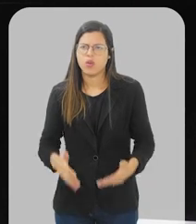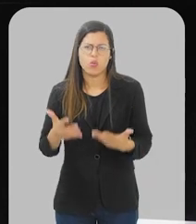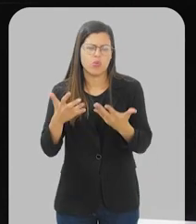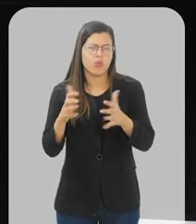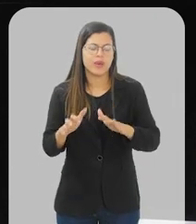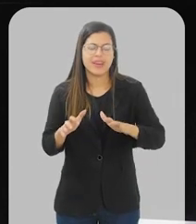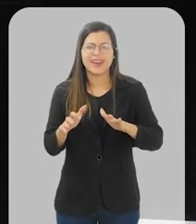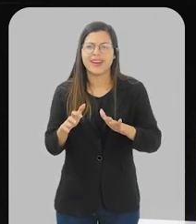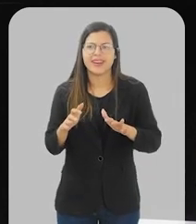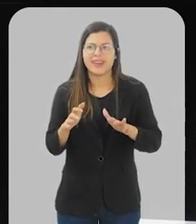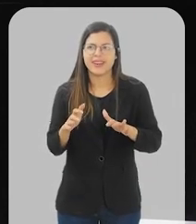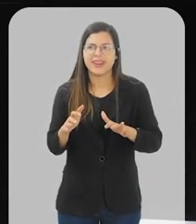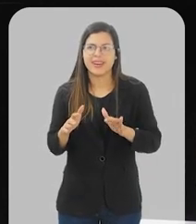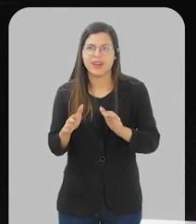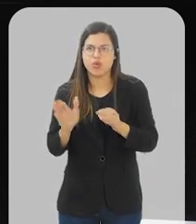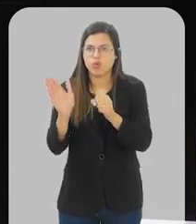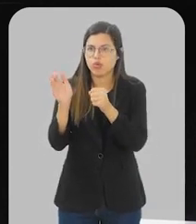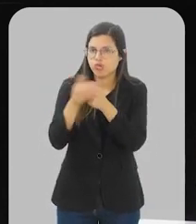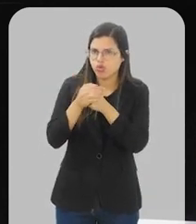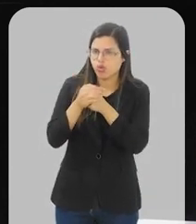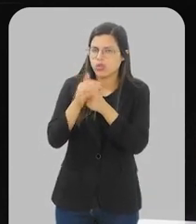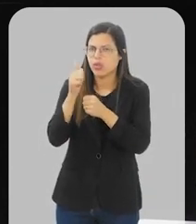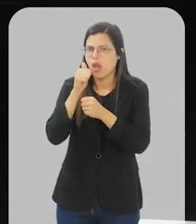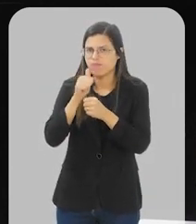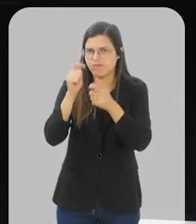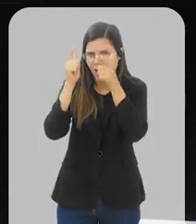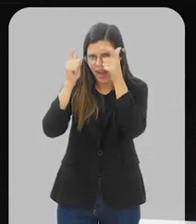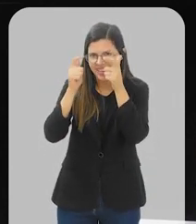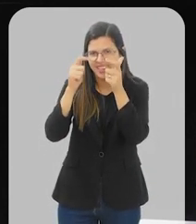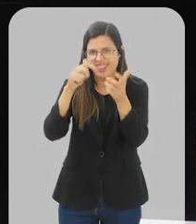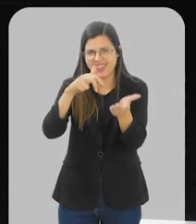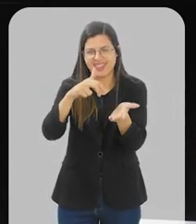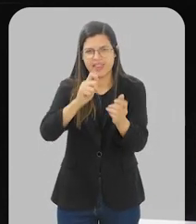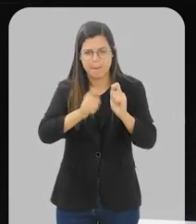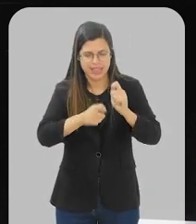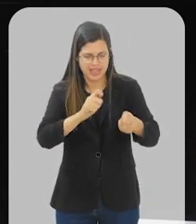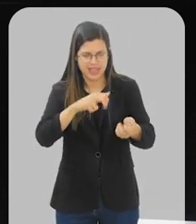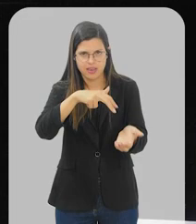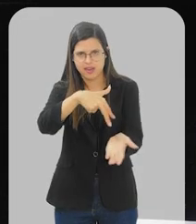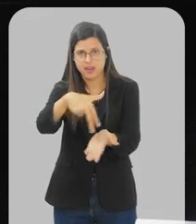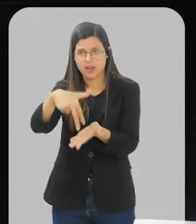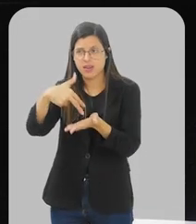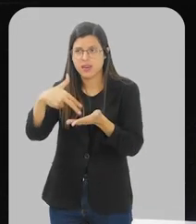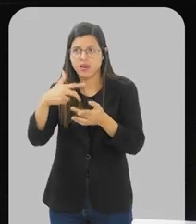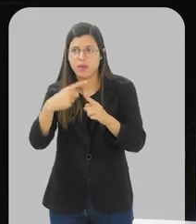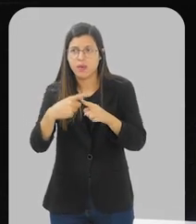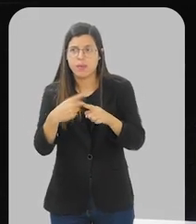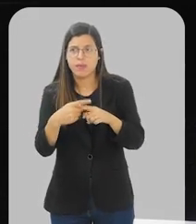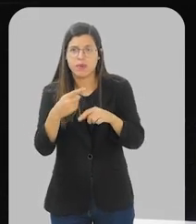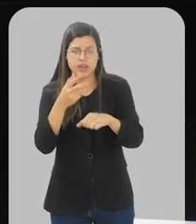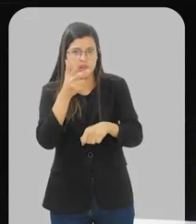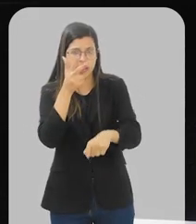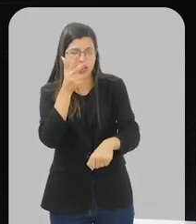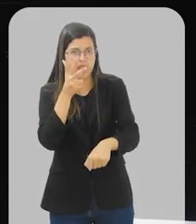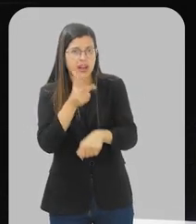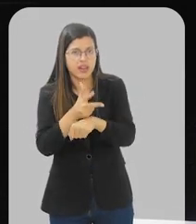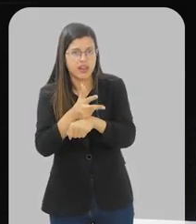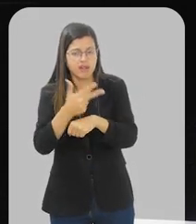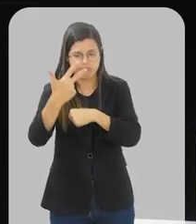Eu jamais quero roubar um momento da rainha de bateria. E sempre quando a câmera está apontando para mim, eu sou o